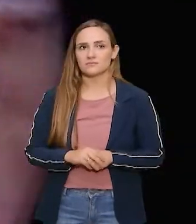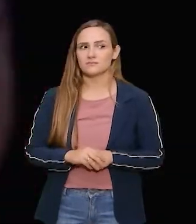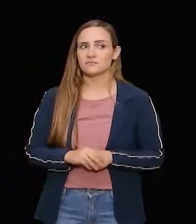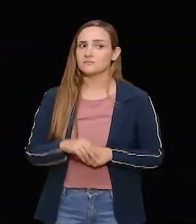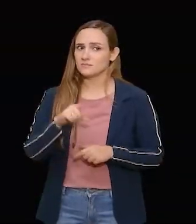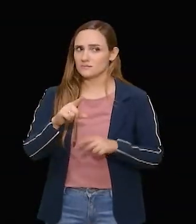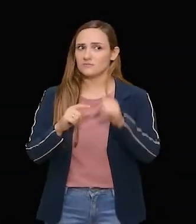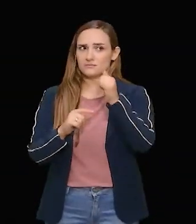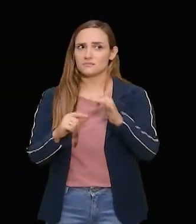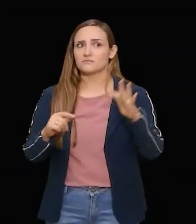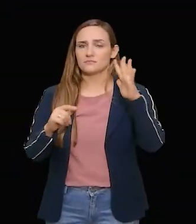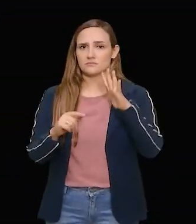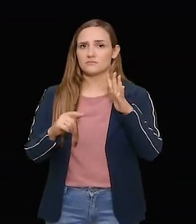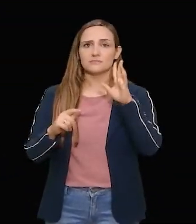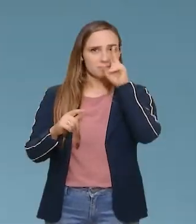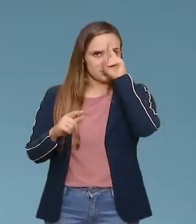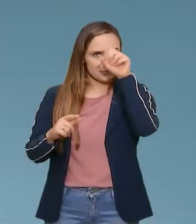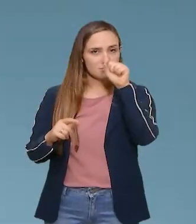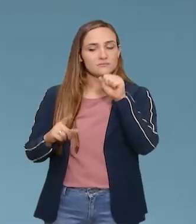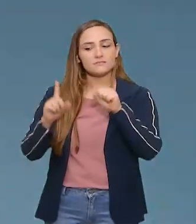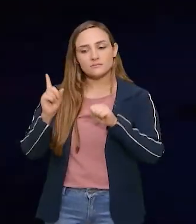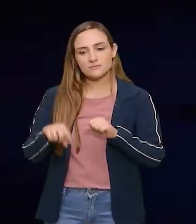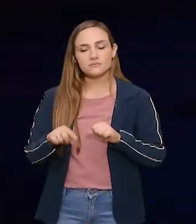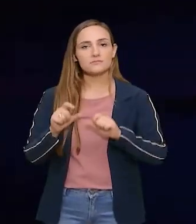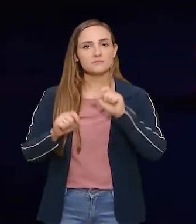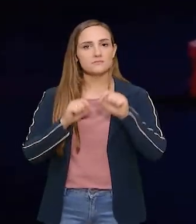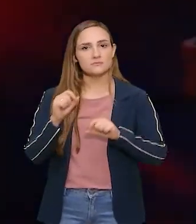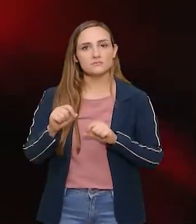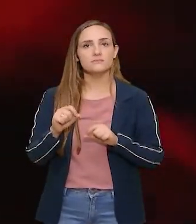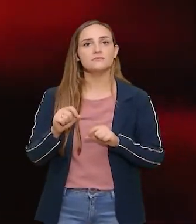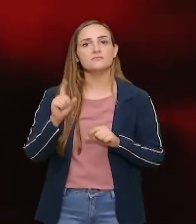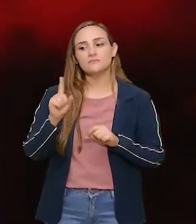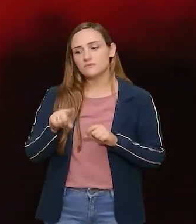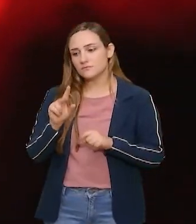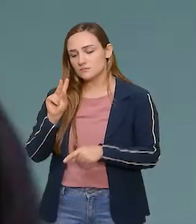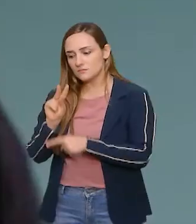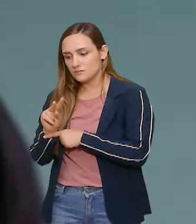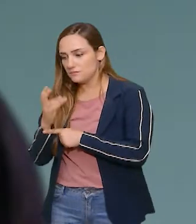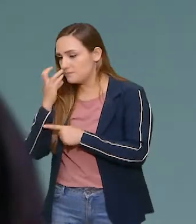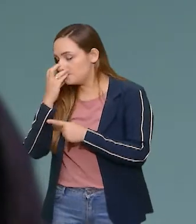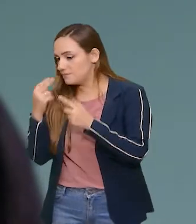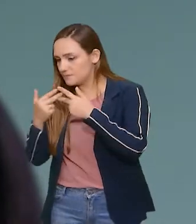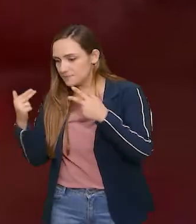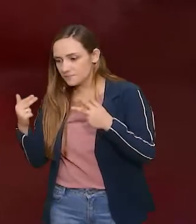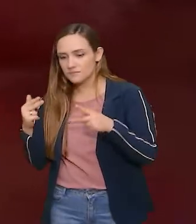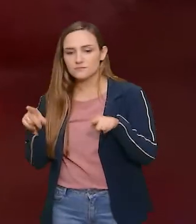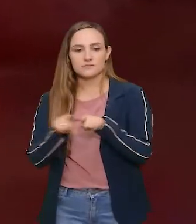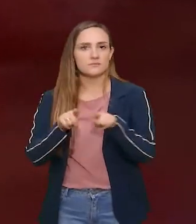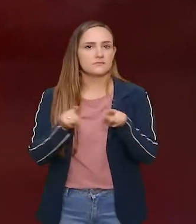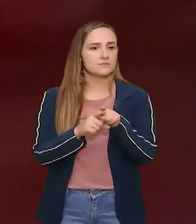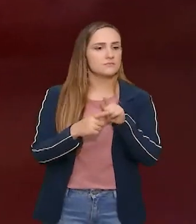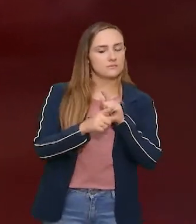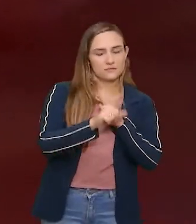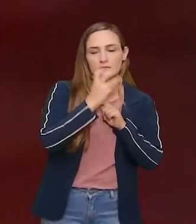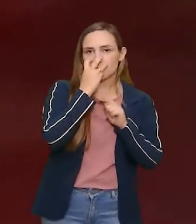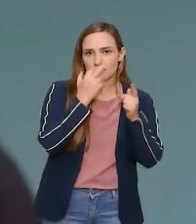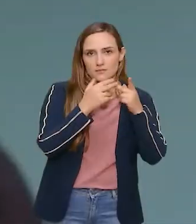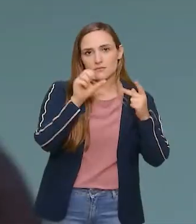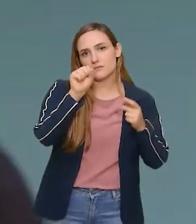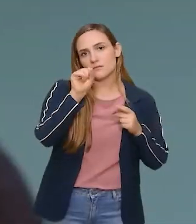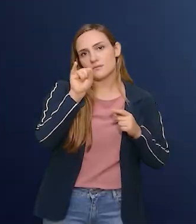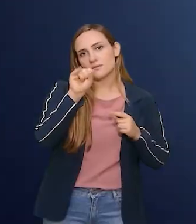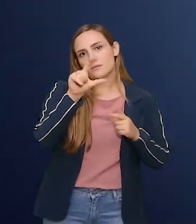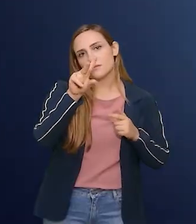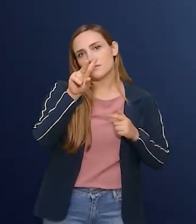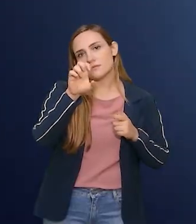Abandono. Frases e imagens para refletir. A campanha Sinta na Pele da ONG Ampara Animal e Ampara Silvestre foi criada há